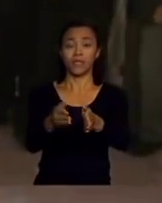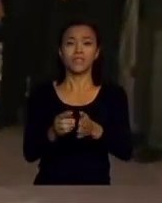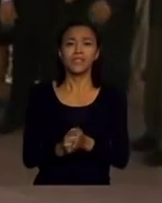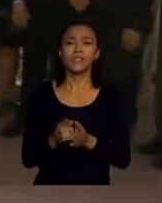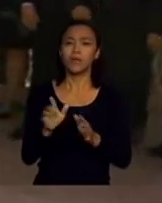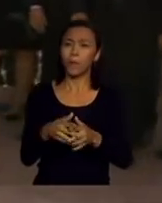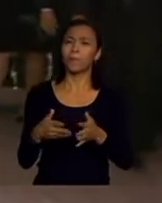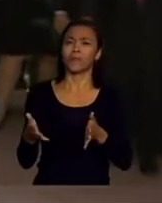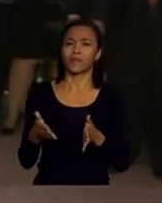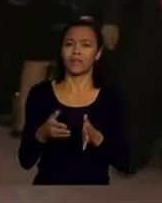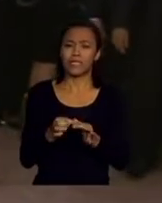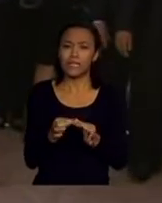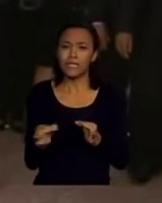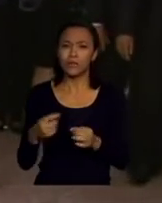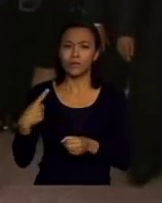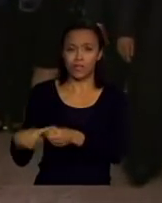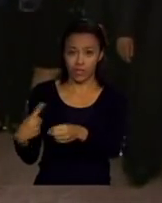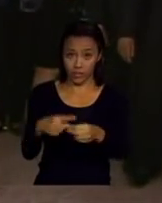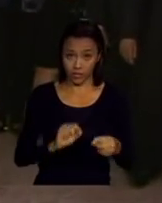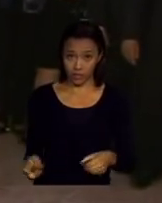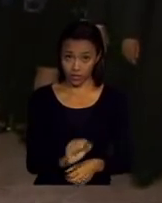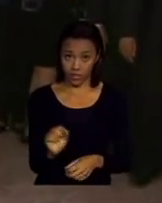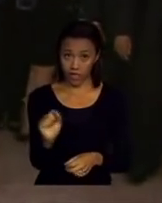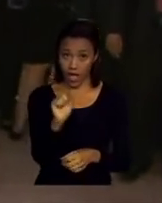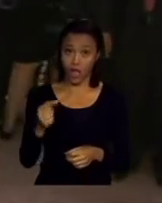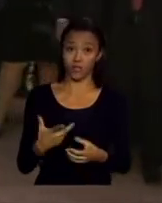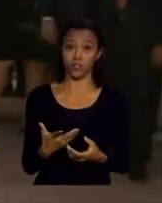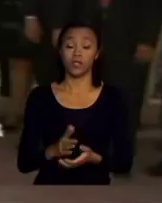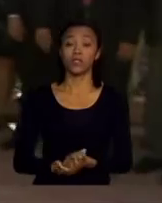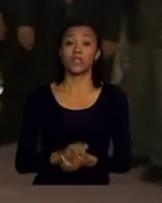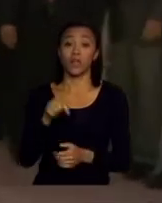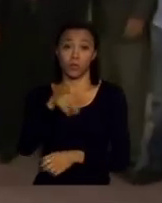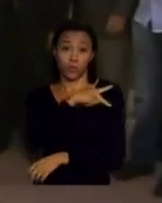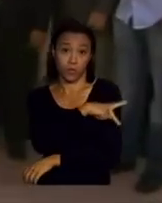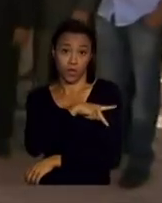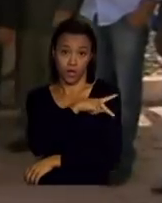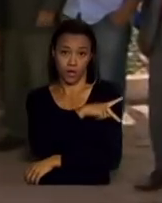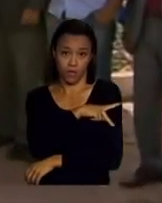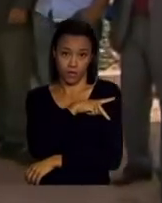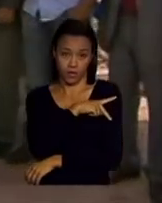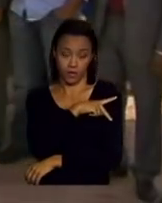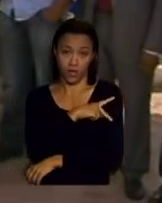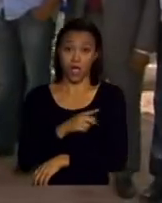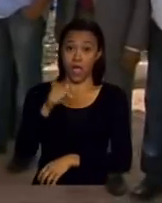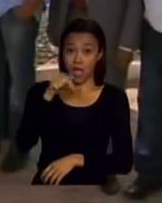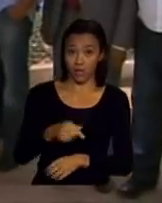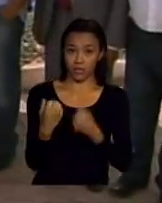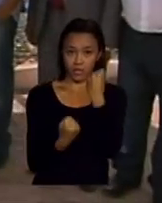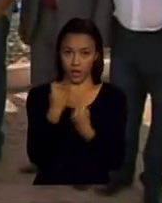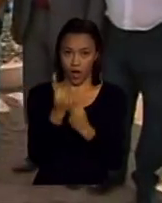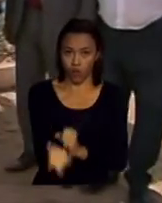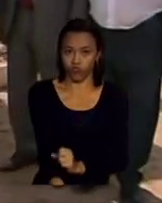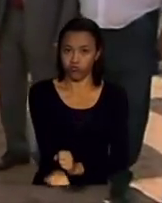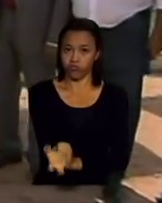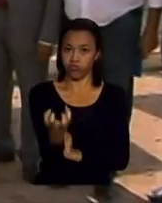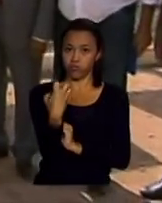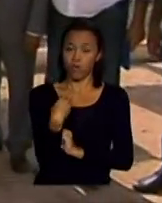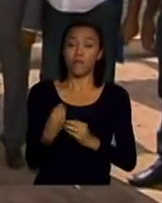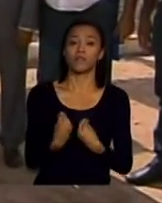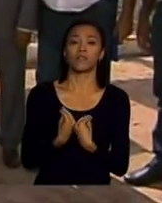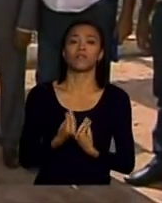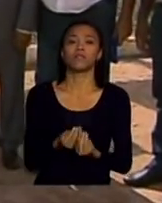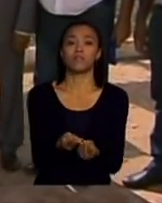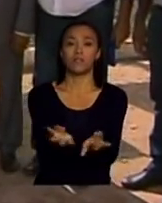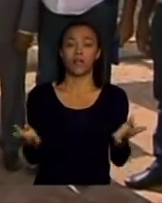pequenas estradas que ligam as cidades dos municípios. Essas retroescavadeiras serão entregues a